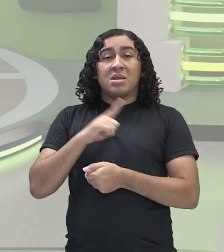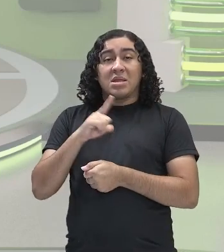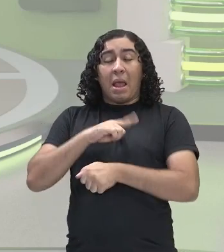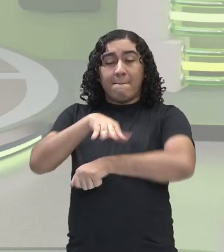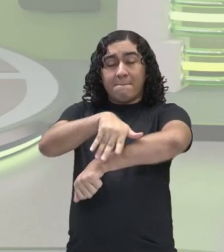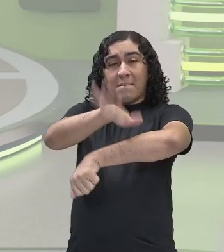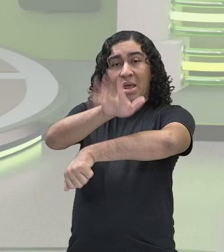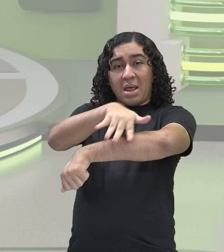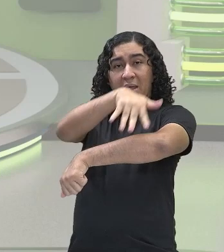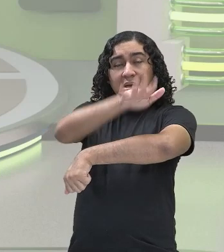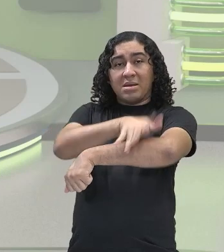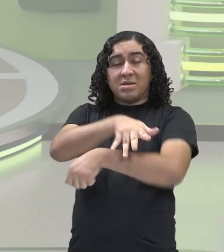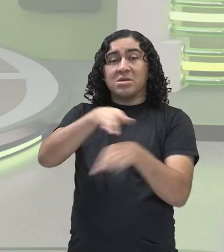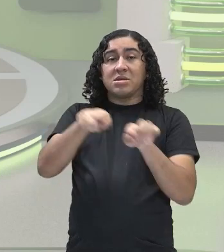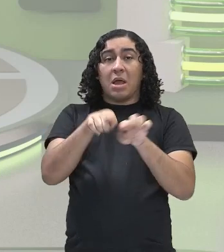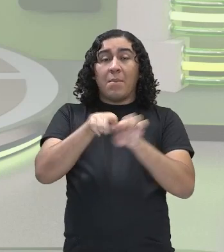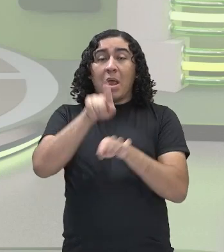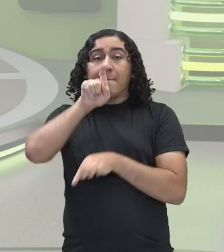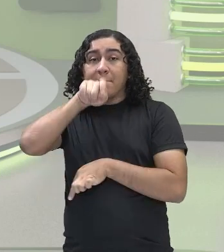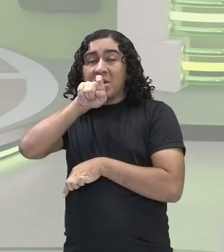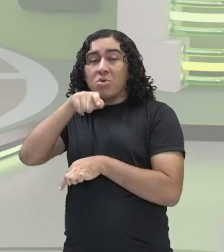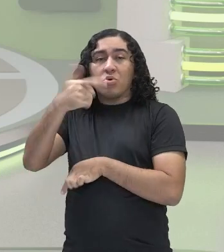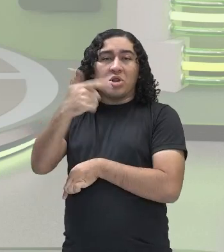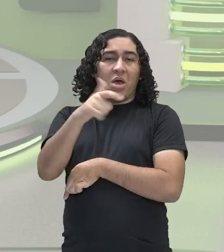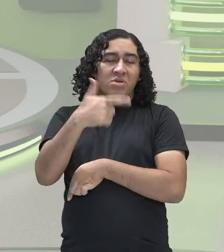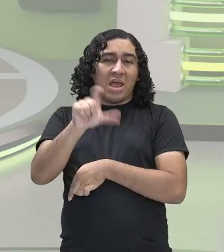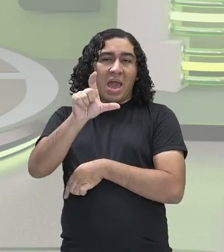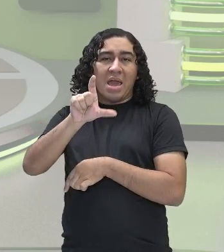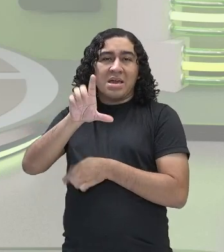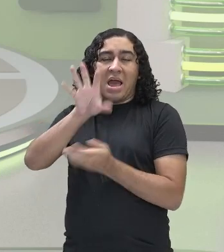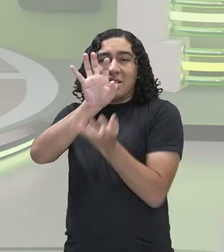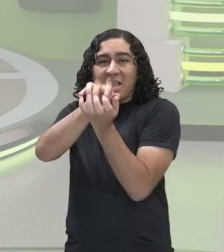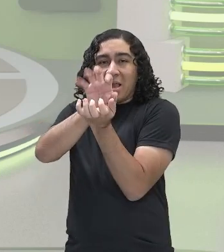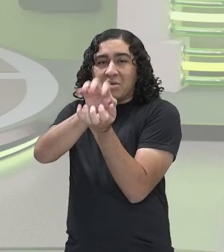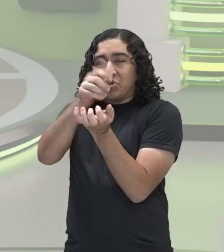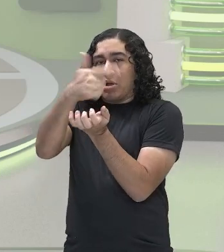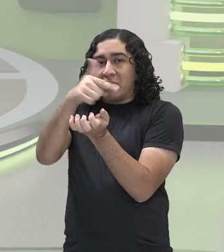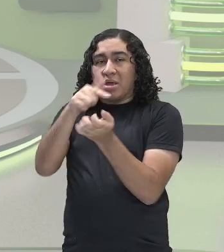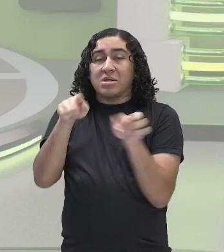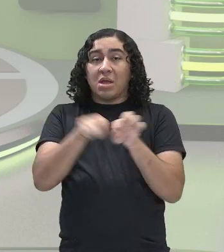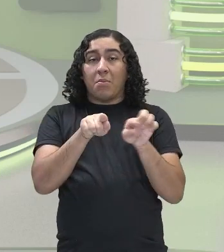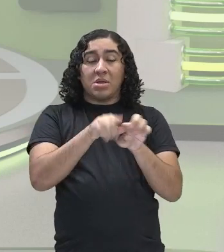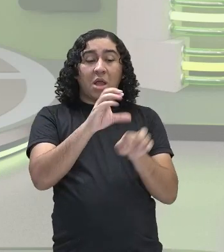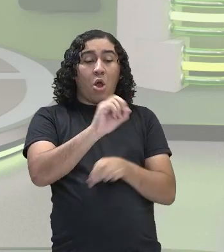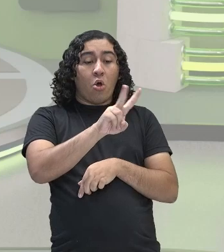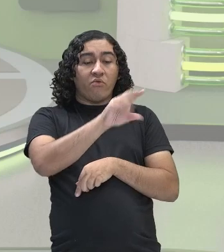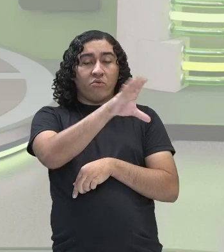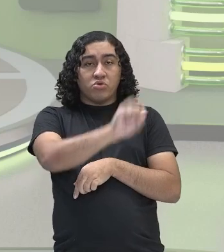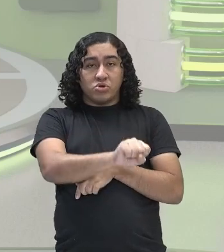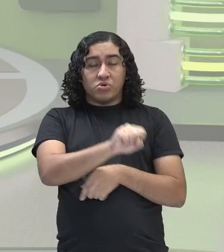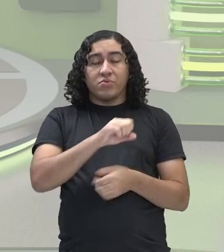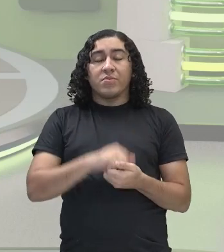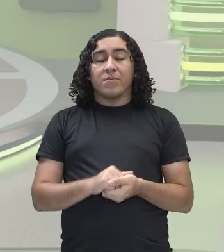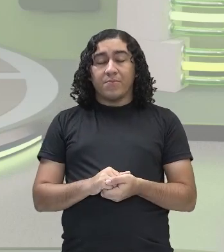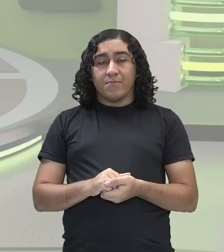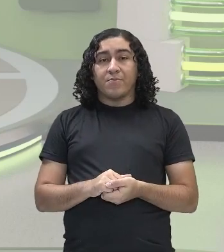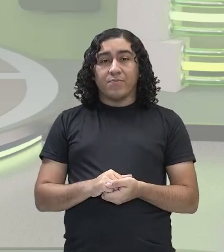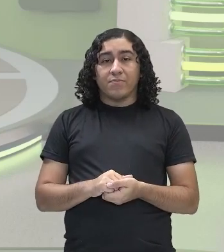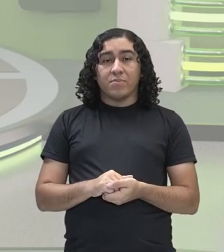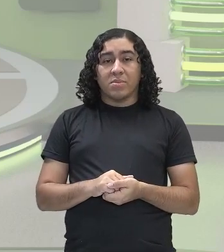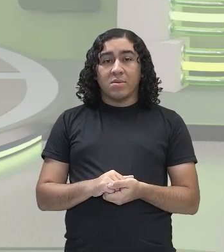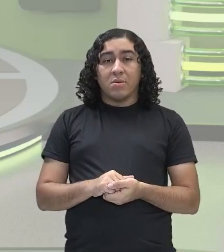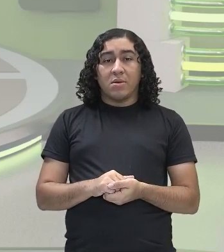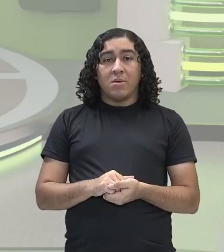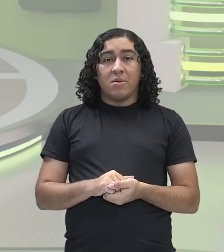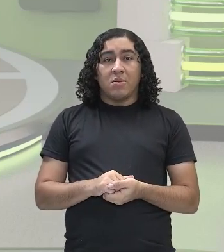sem dentes e botando ovos com casca dura. São amplamente distribuídas no que diz respeito